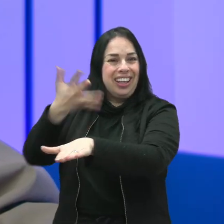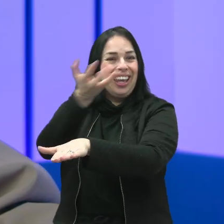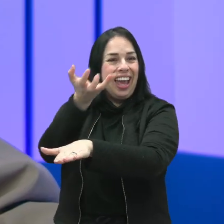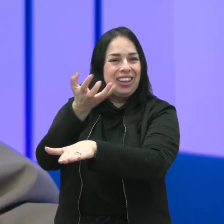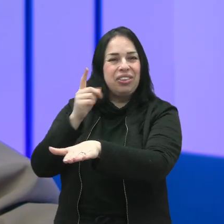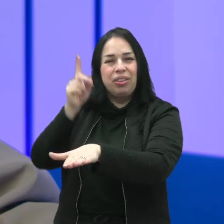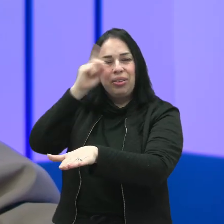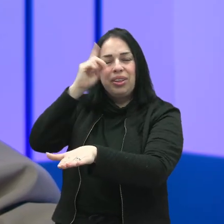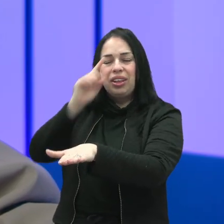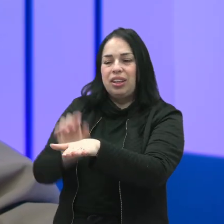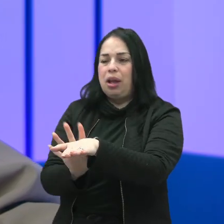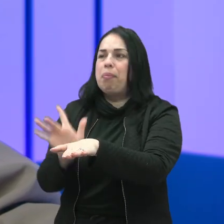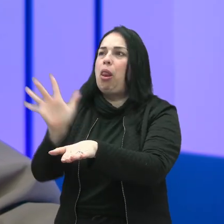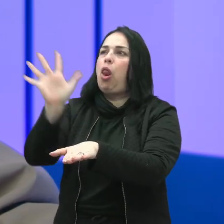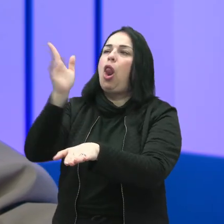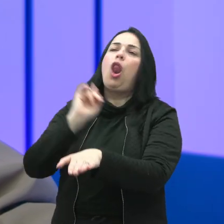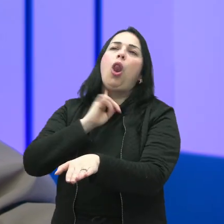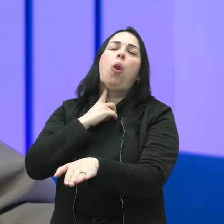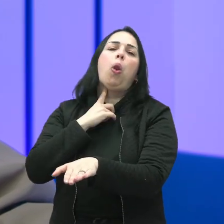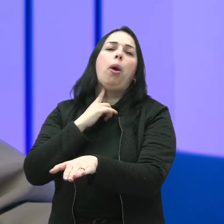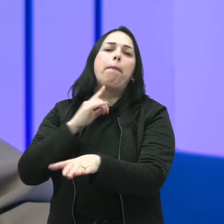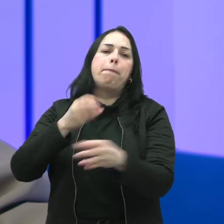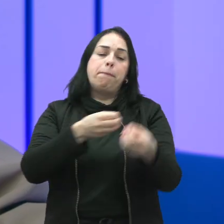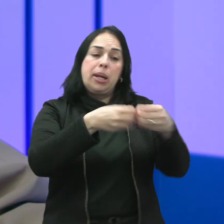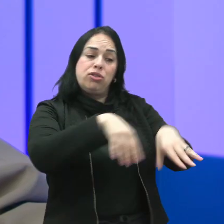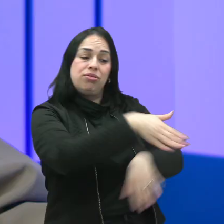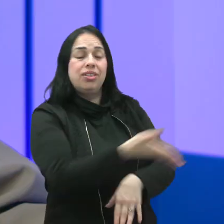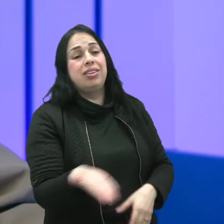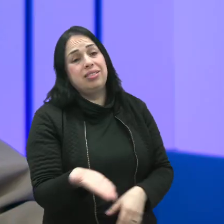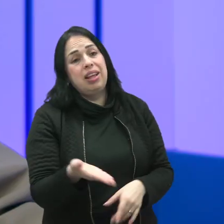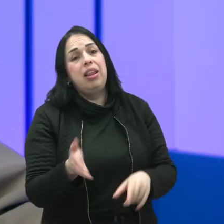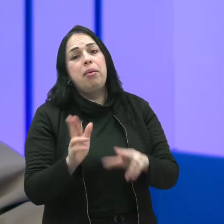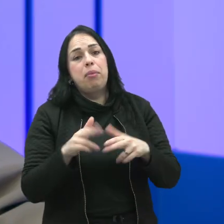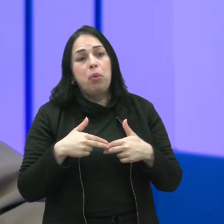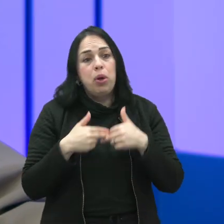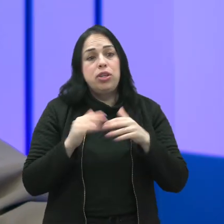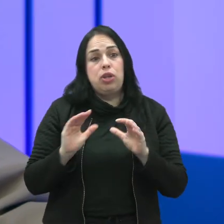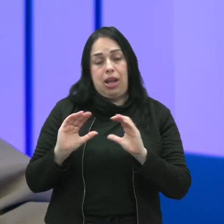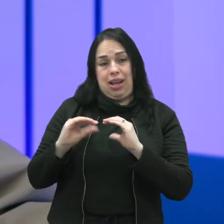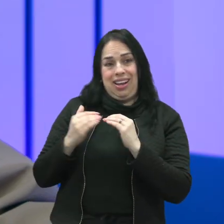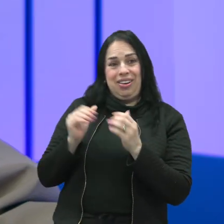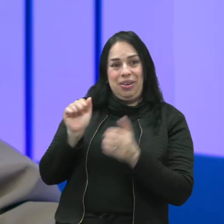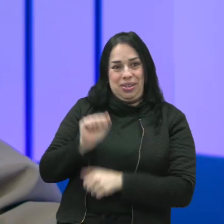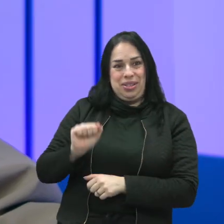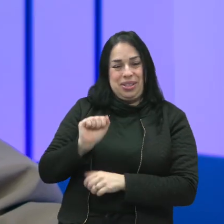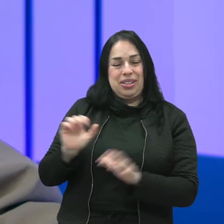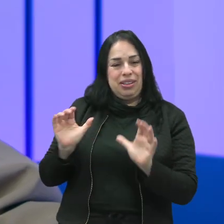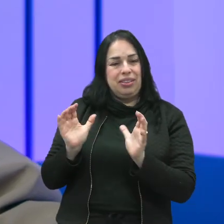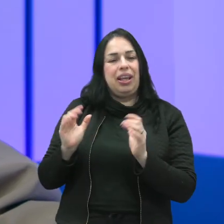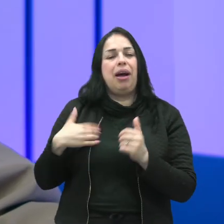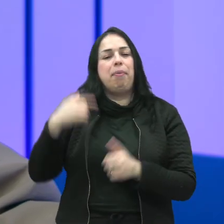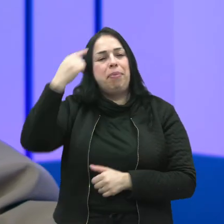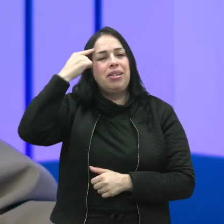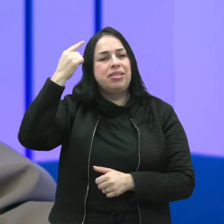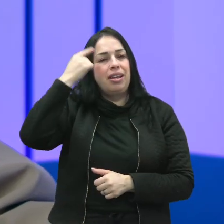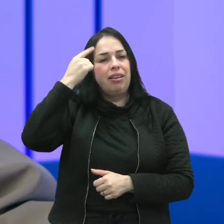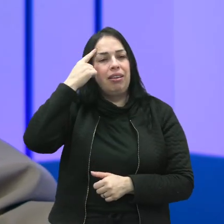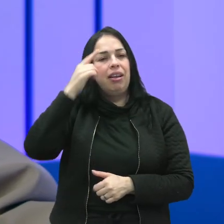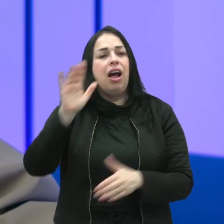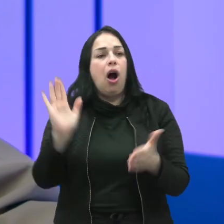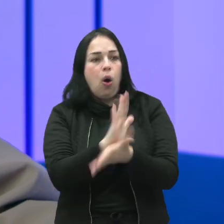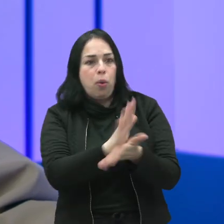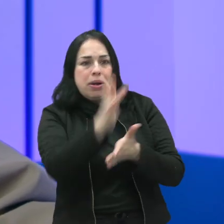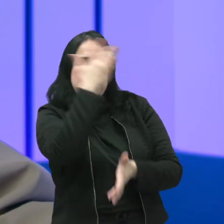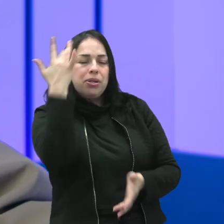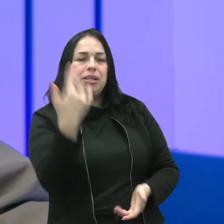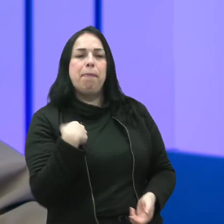dia, né, e aí produz os gases, cada vez vai poluindo o meio ambiente e o sistema agroflorestal está aí para ajudar. Então as árvores vai estar, enquanto a gente está pensando nos bitcoins, né, as árvores